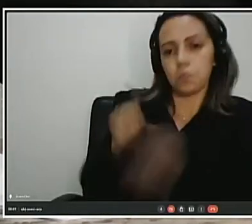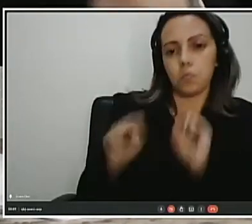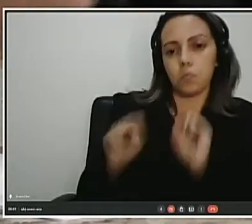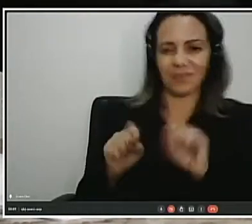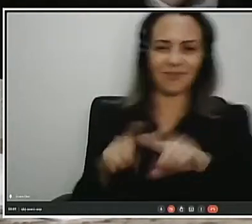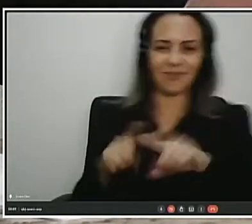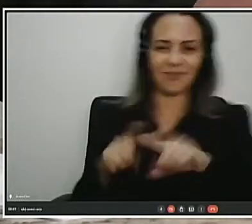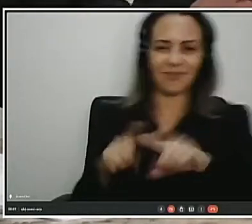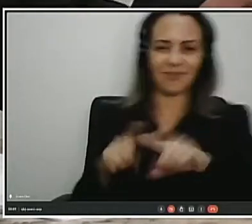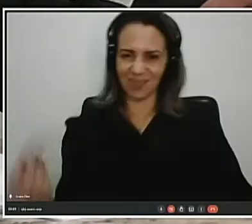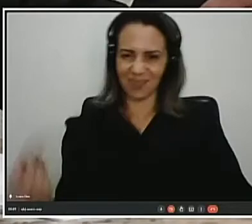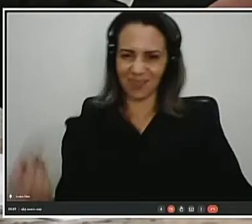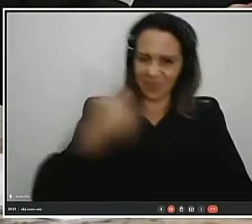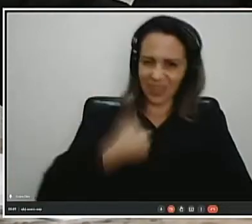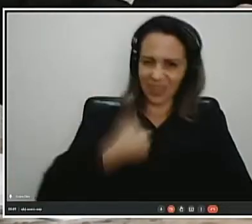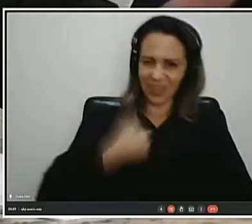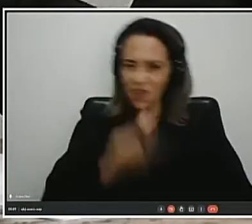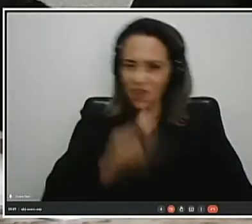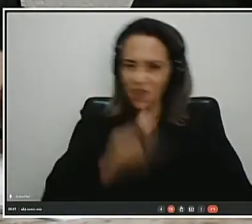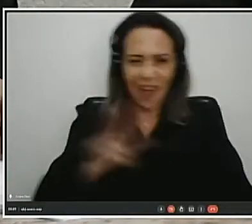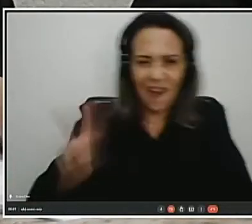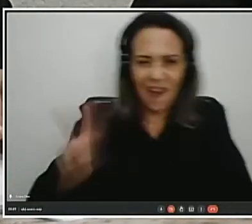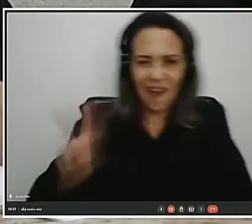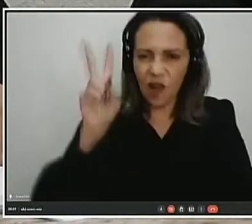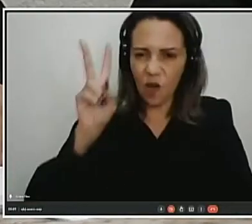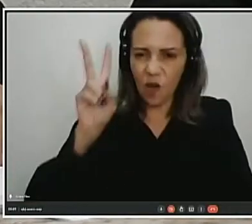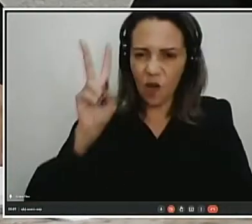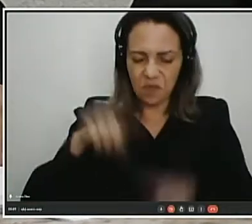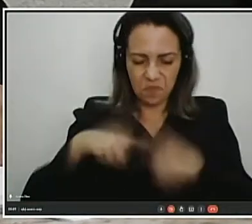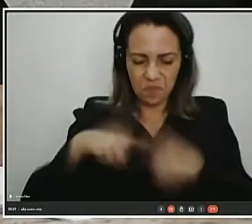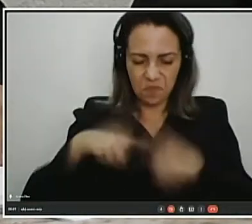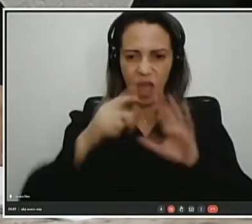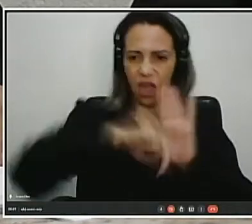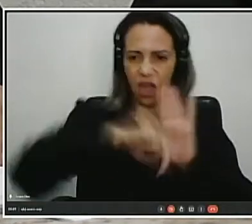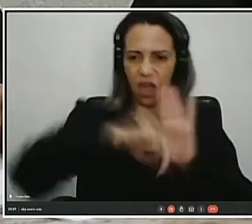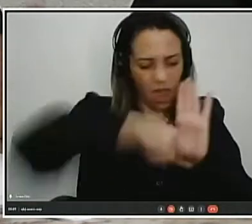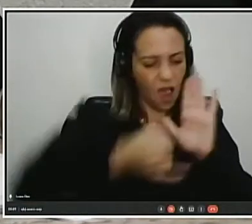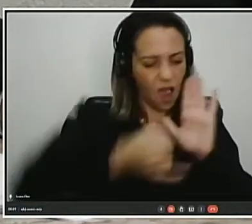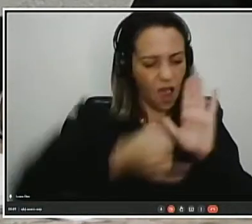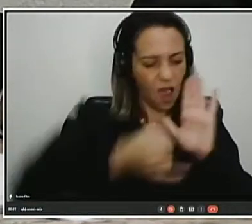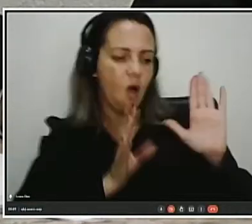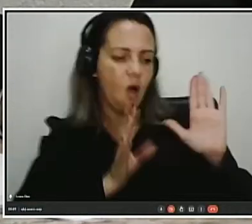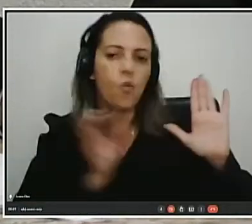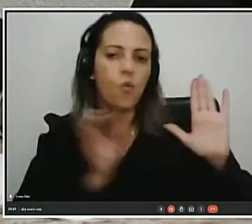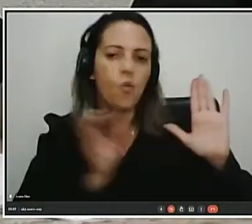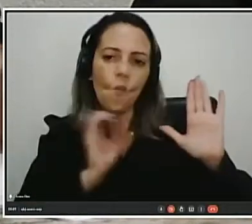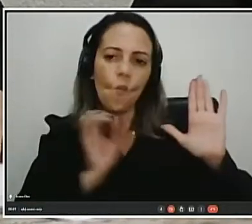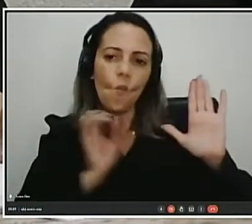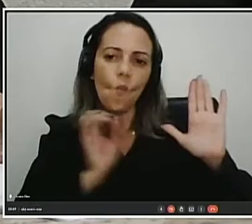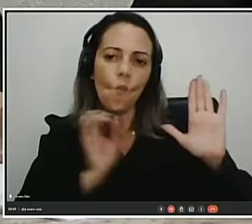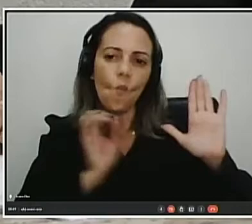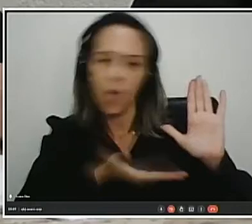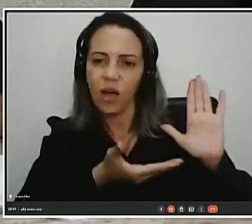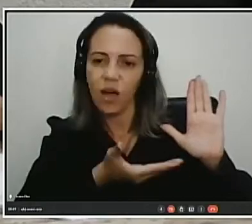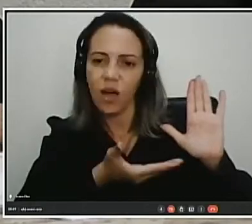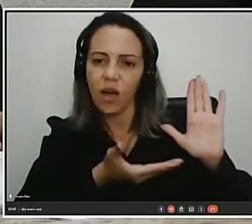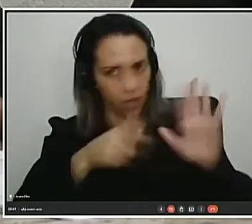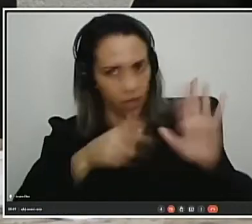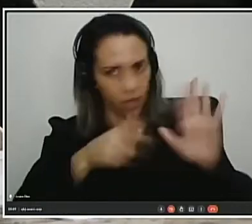aqui falar de valores sem ter conhecimento de projeto, certo? Isso aí é meio complicado, né?